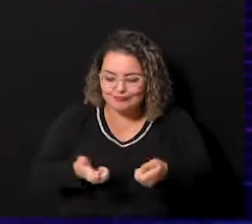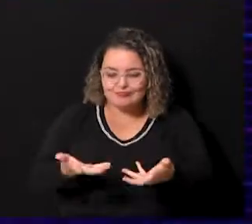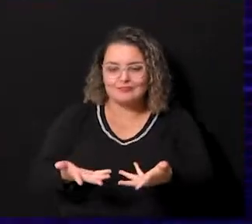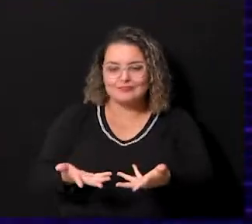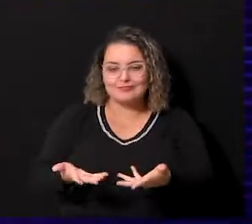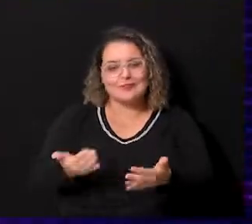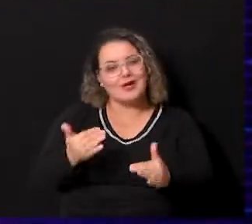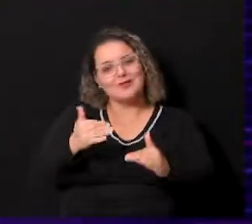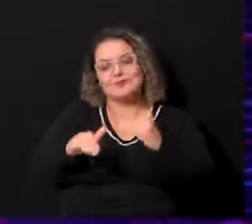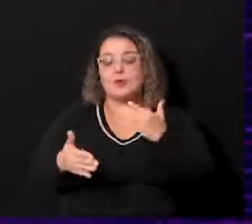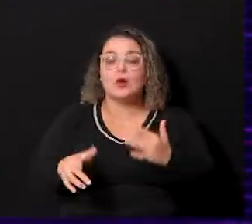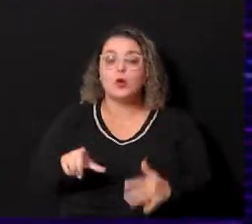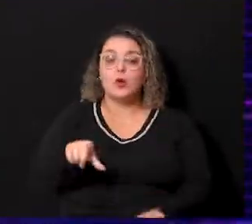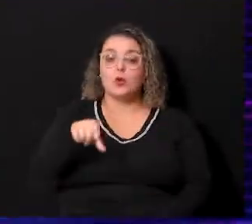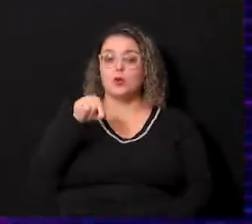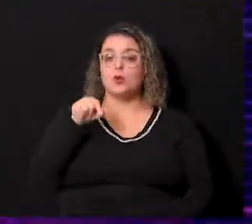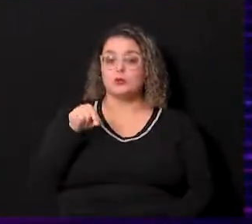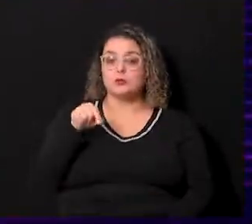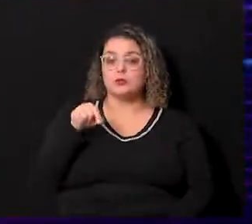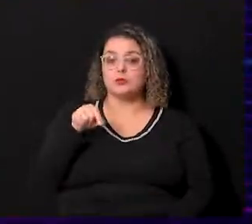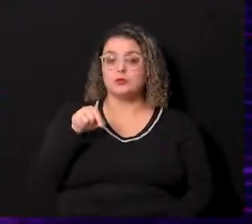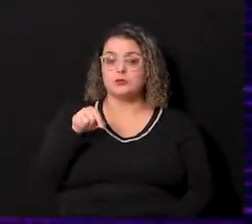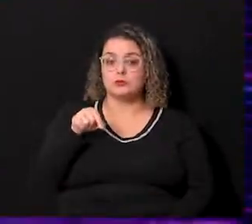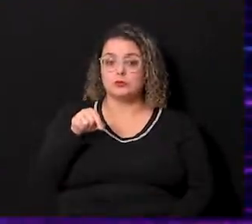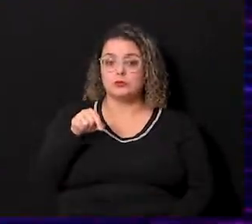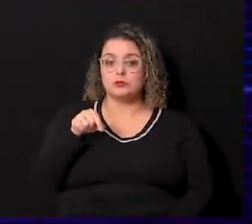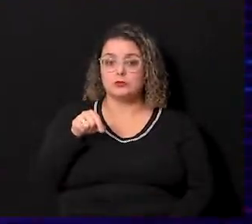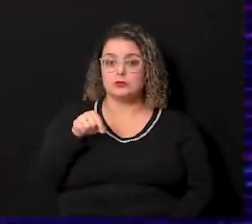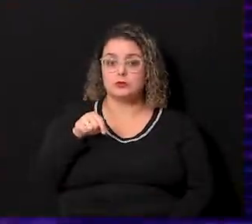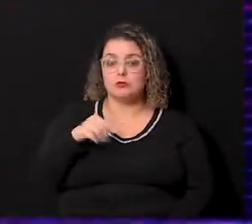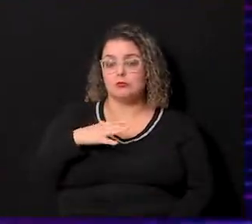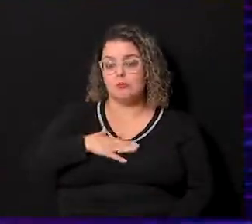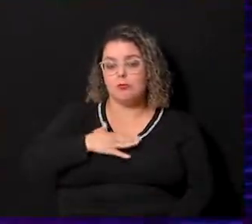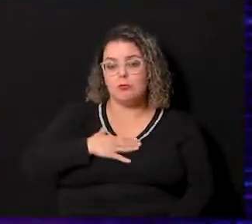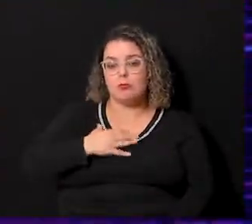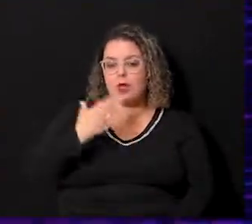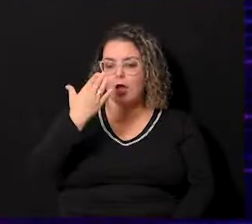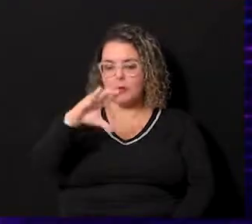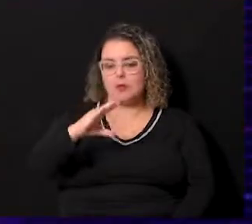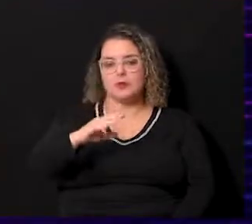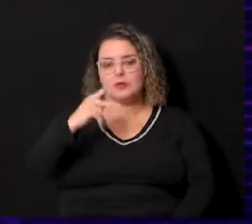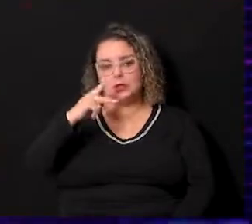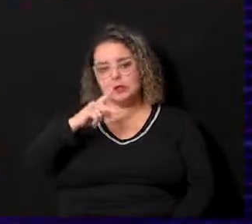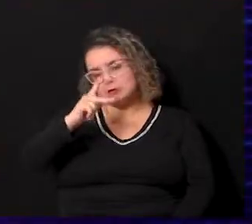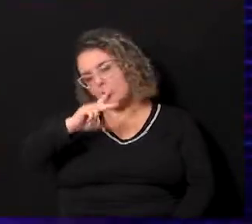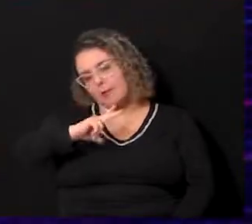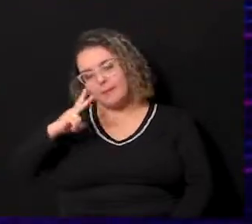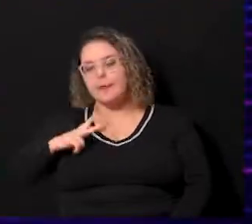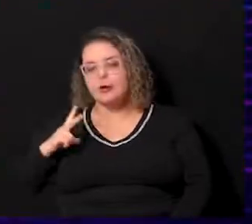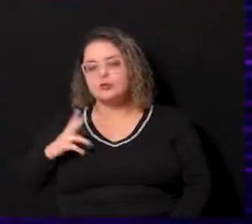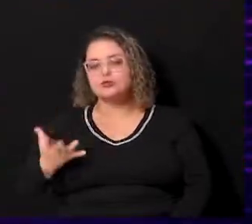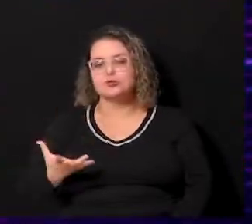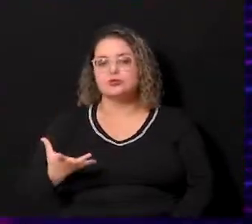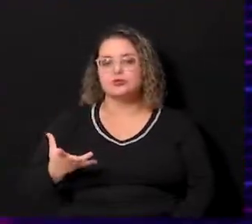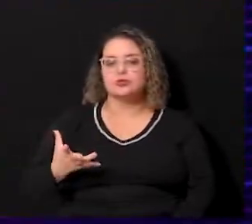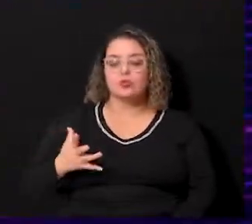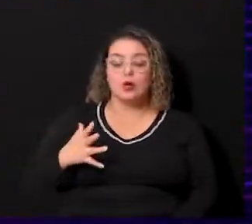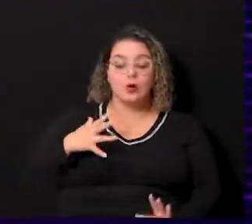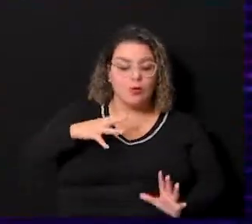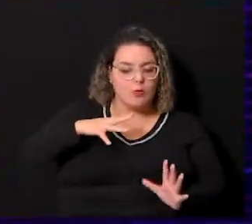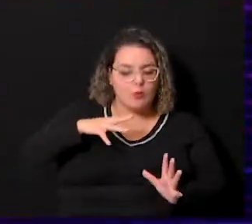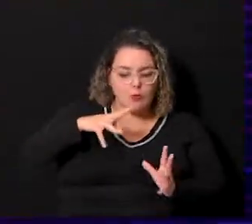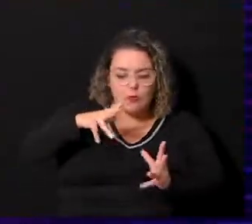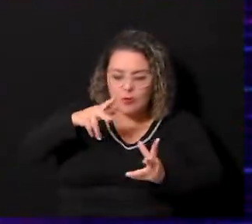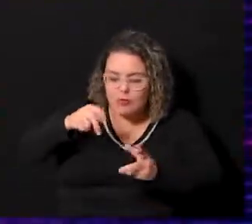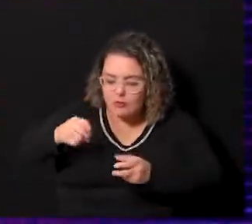está de acordo. Então, eu acabei optando pela autopublicação. E nessa autopublicação, realmente é um